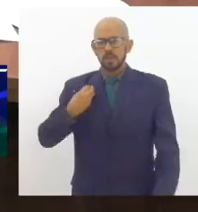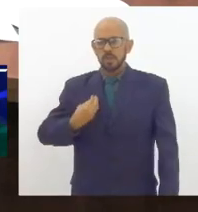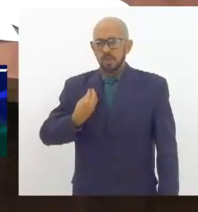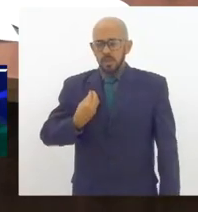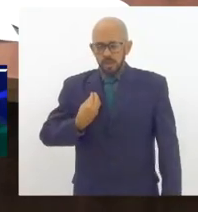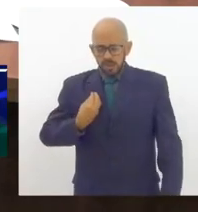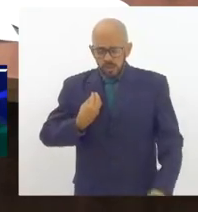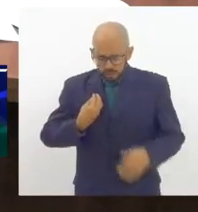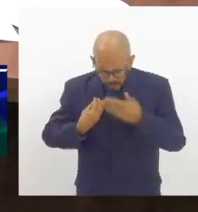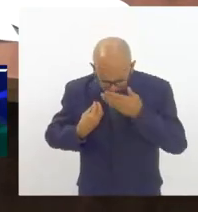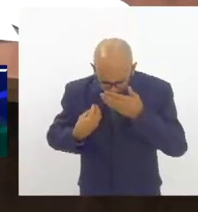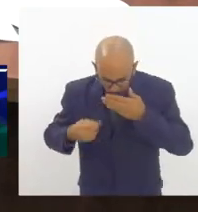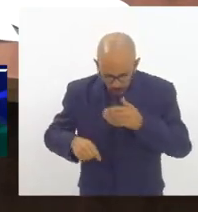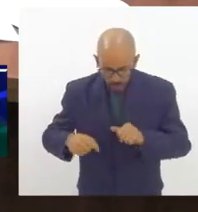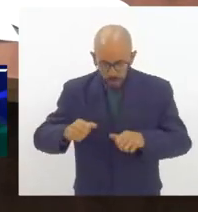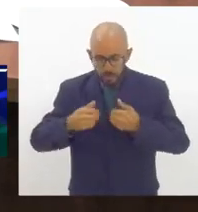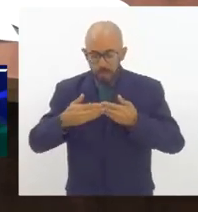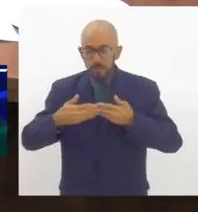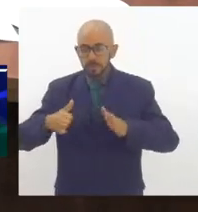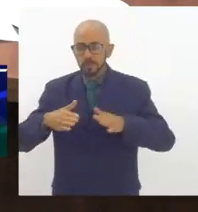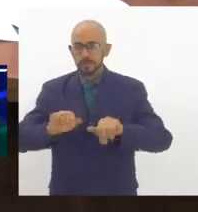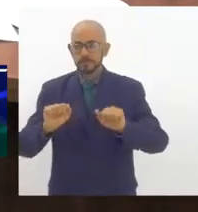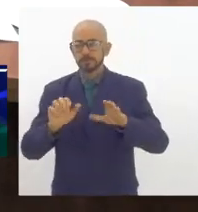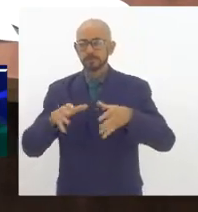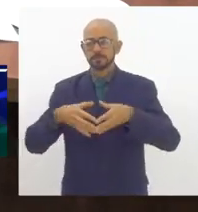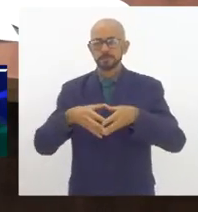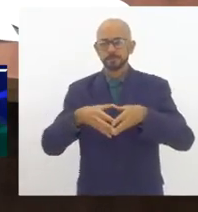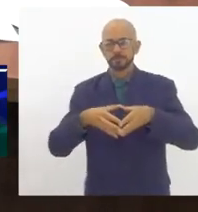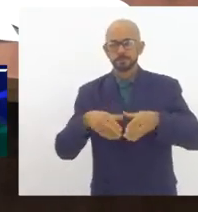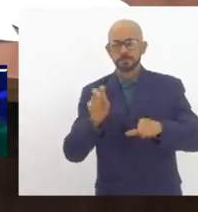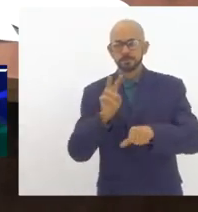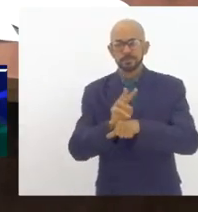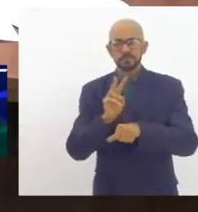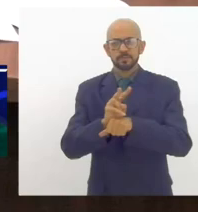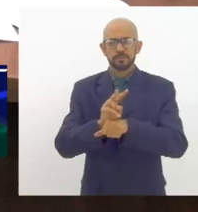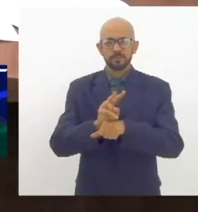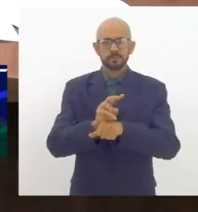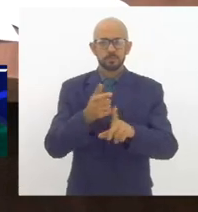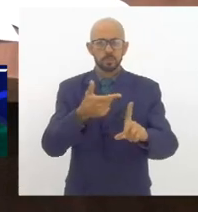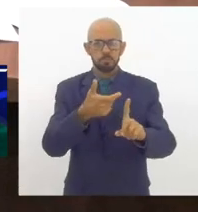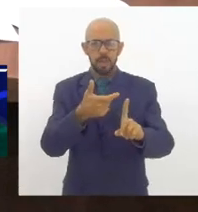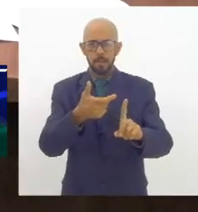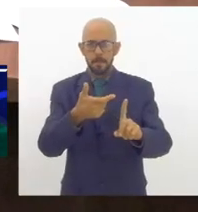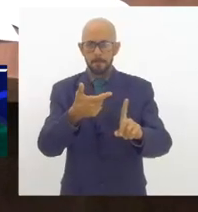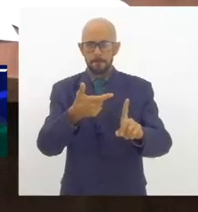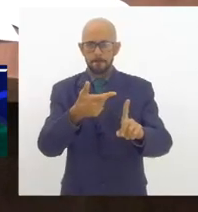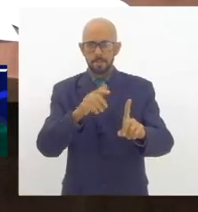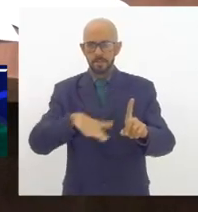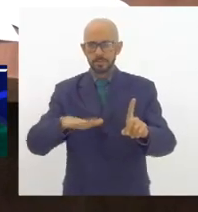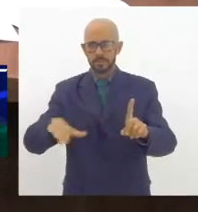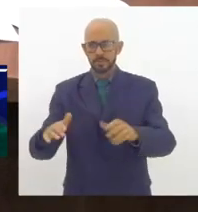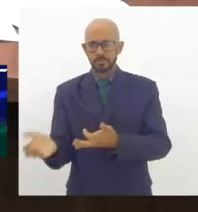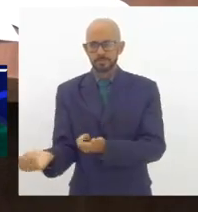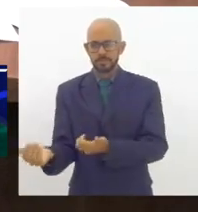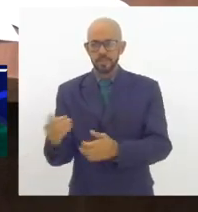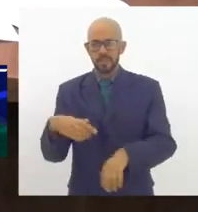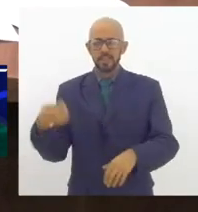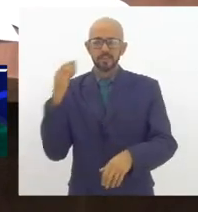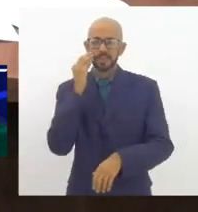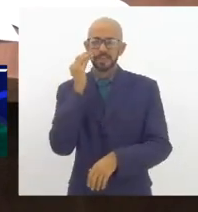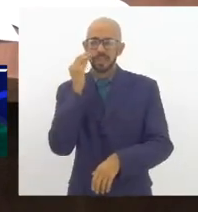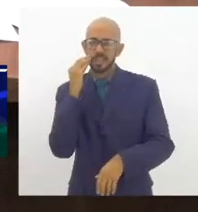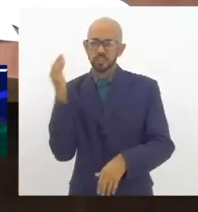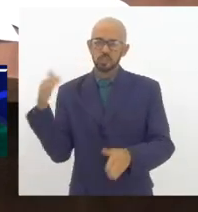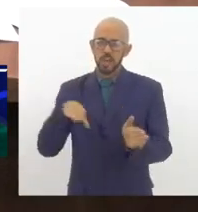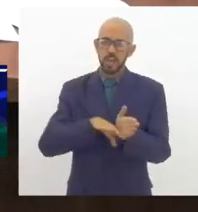eu tava na abertura do funcionamento do comitê de prevenção homicídios de crianças e adolescentes desse pela tentado aparecer Cheguei um pouquinho